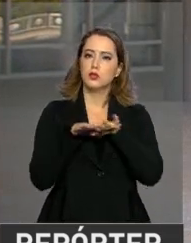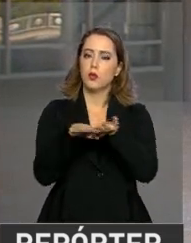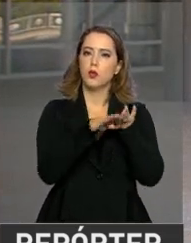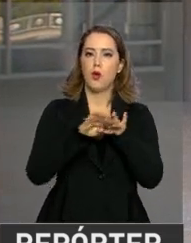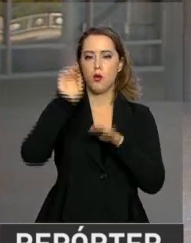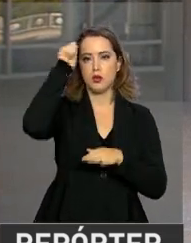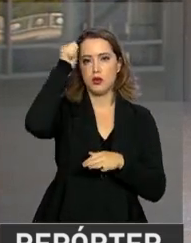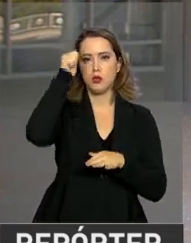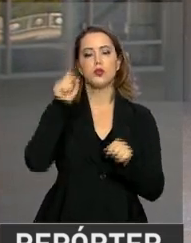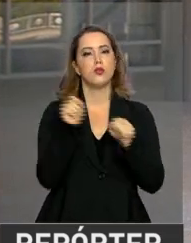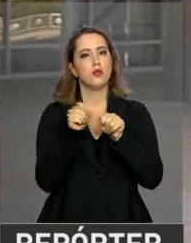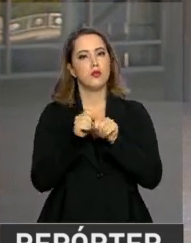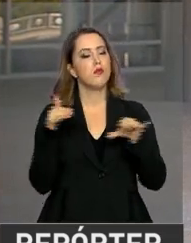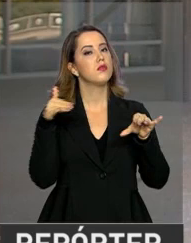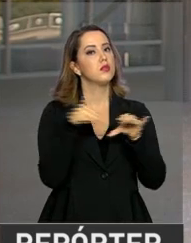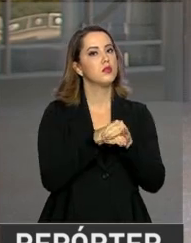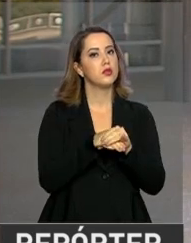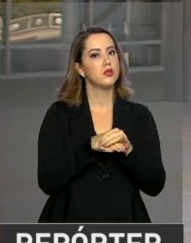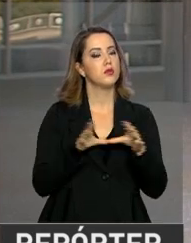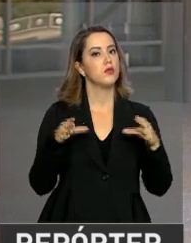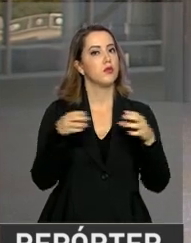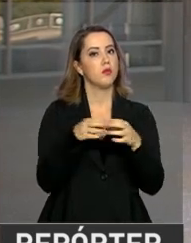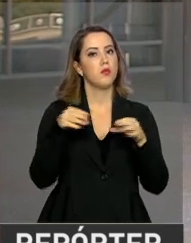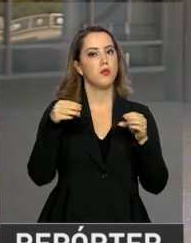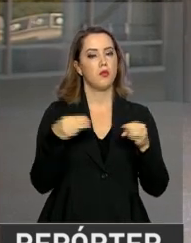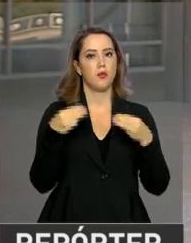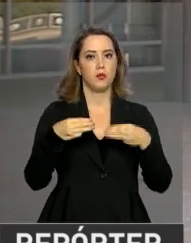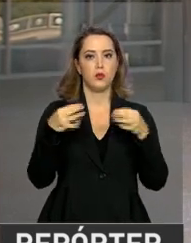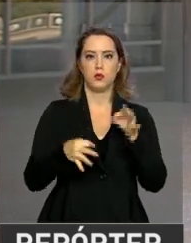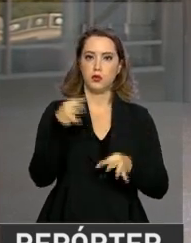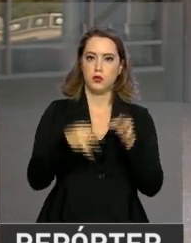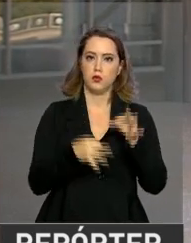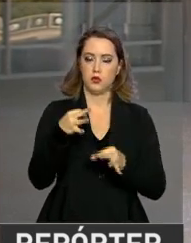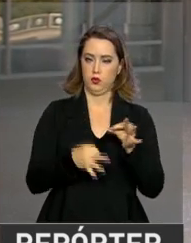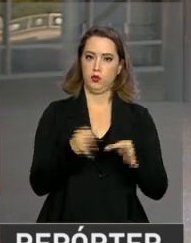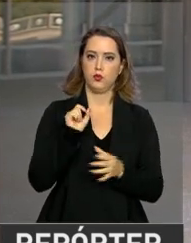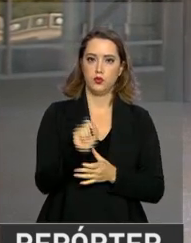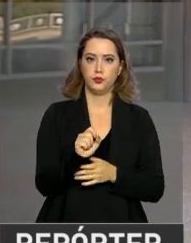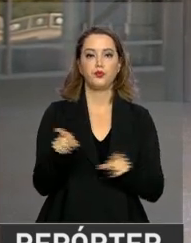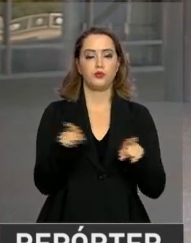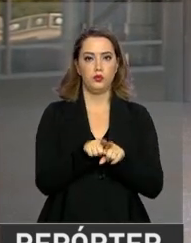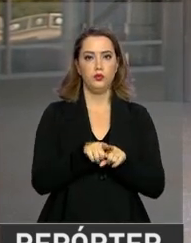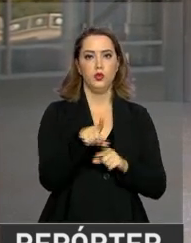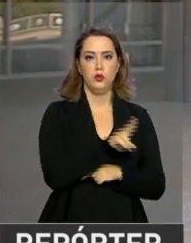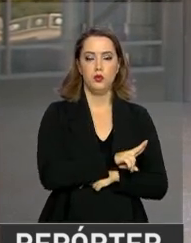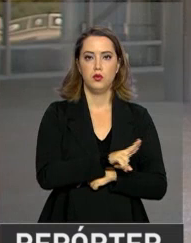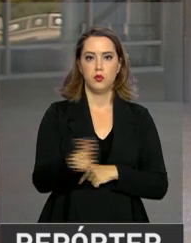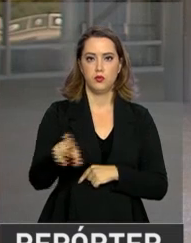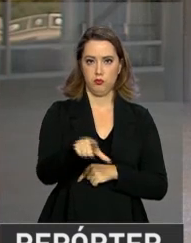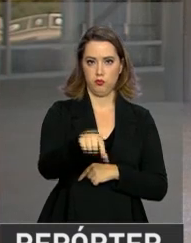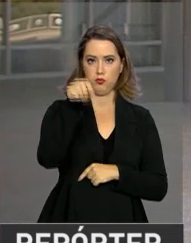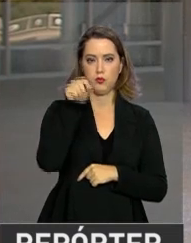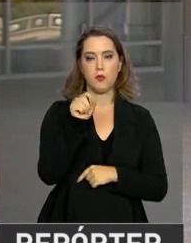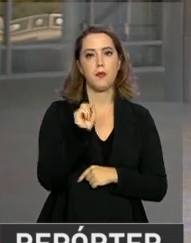Racial passou a fazer parte do Ministério da Justiça e Cidadania. Também saiu hoje a nomeação de